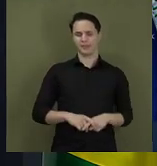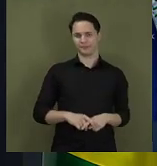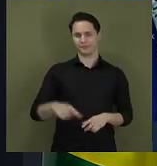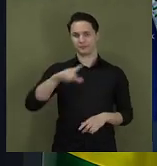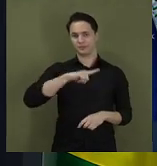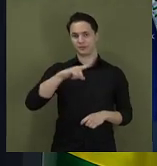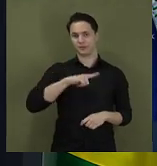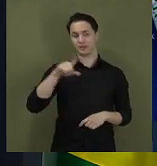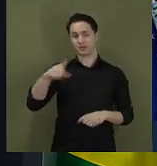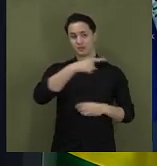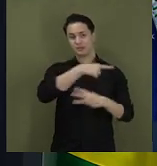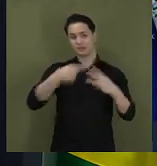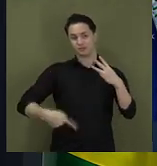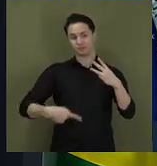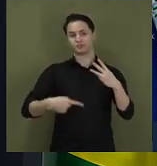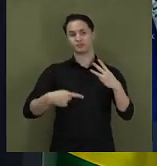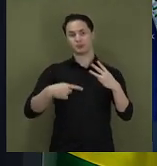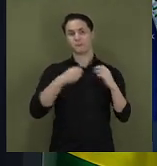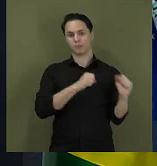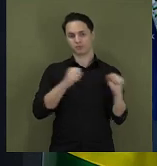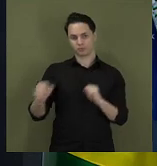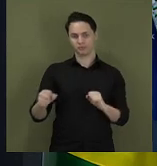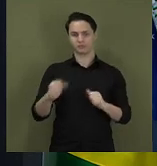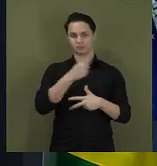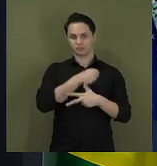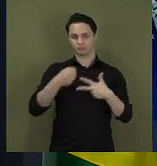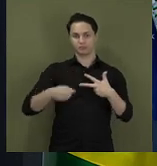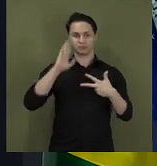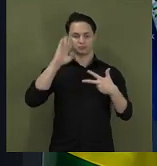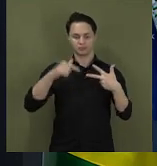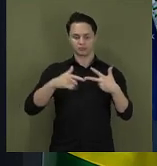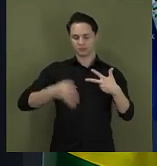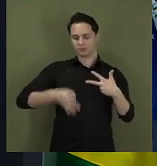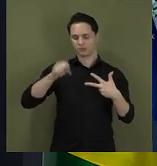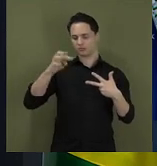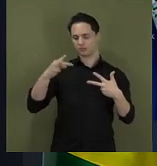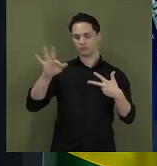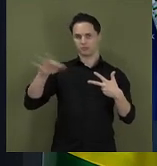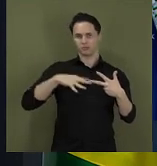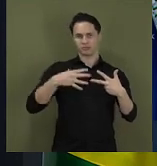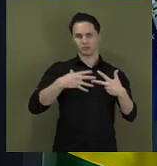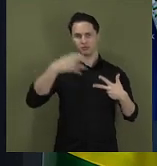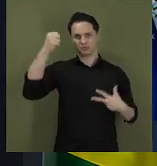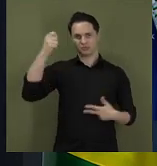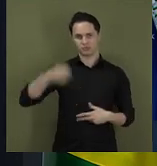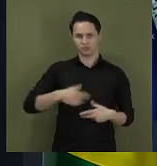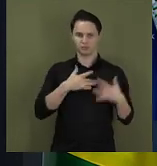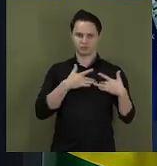3 poderes da República, especialmente a nossa Corte Suprema, deram o golpe de misericórdia